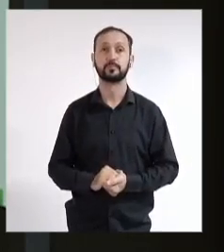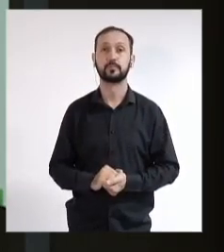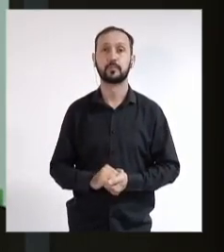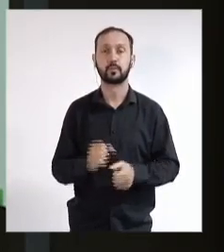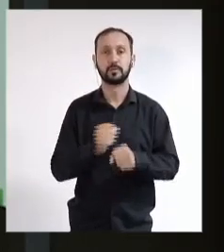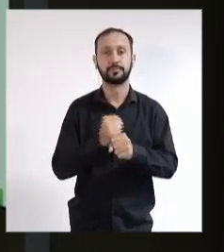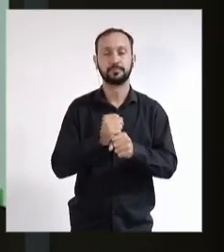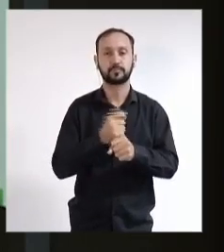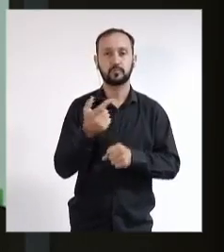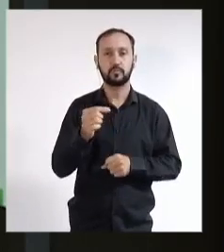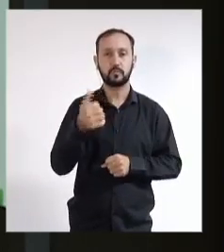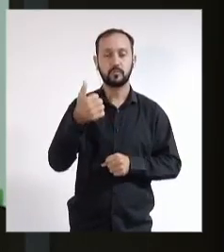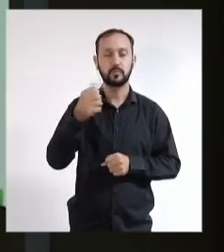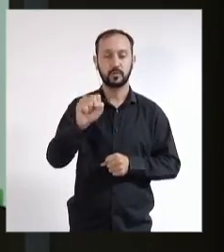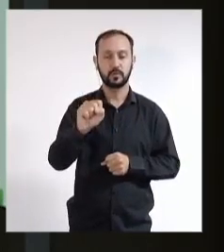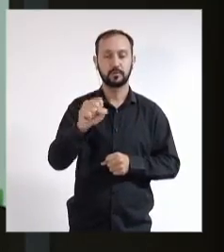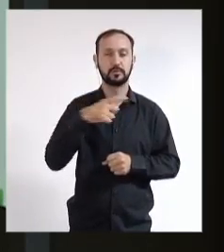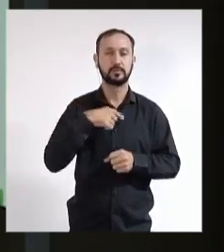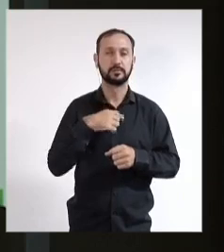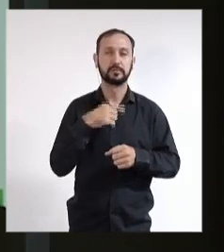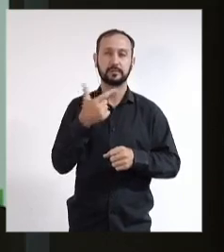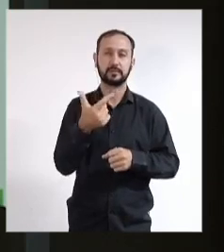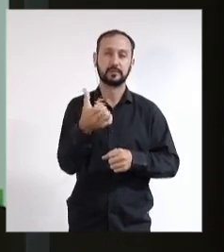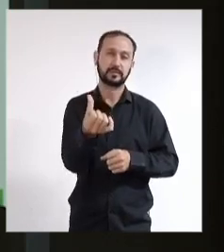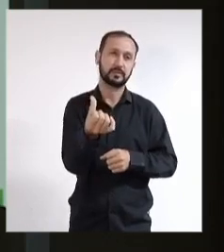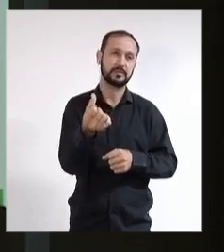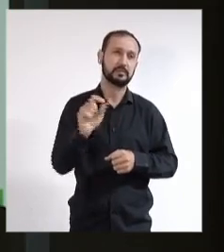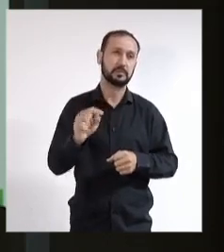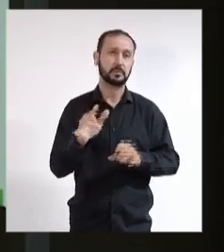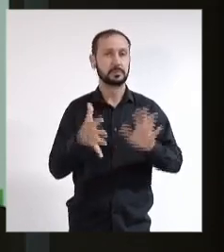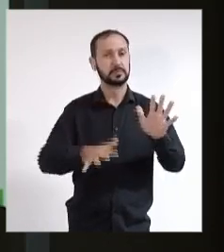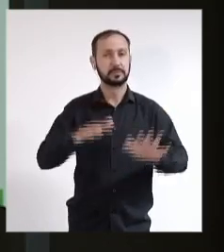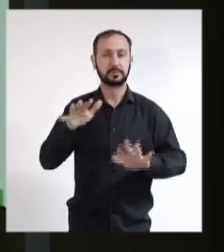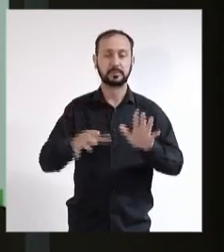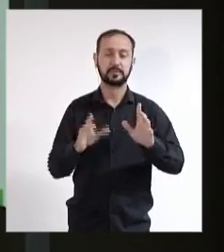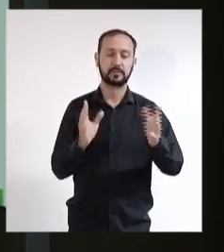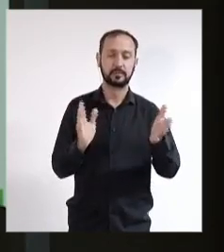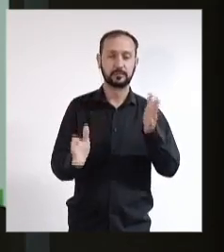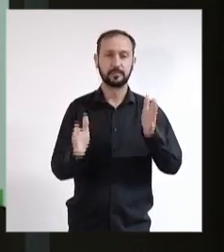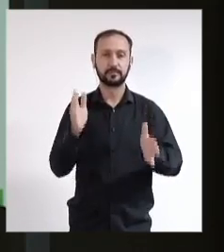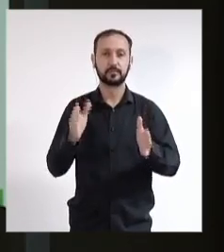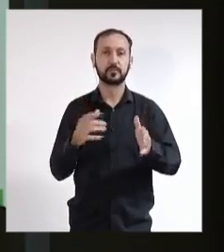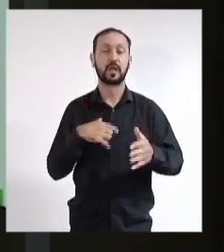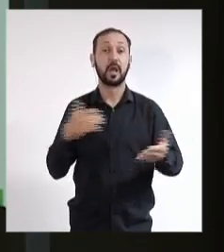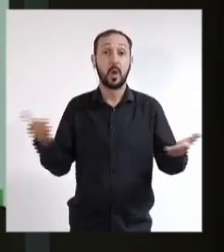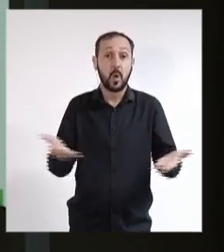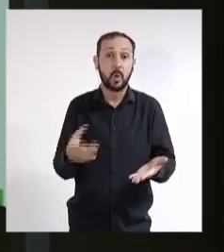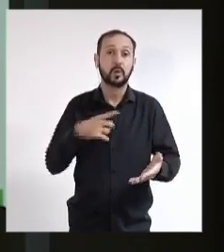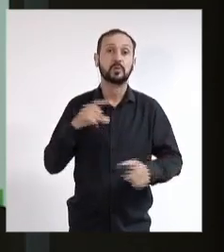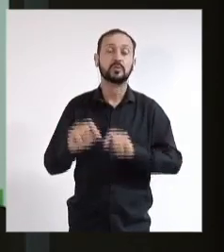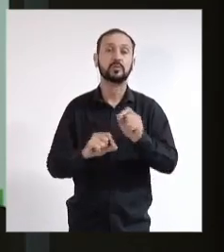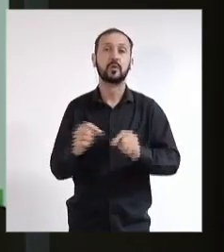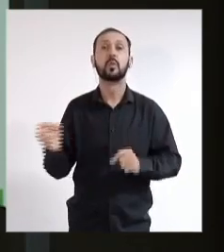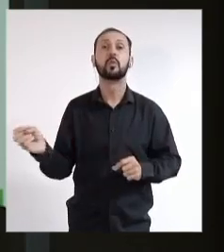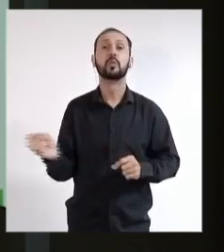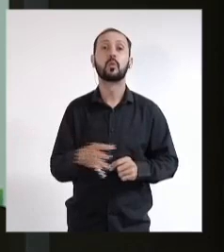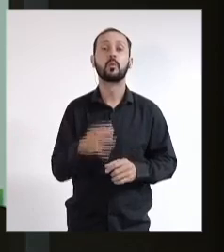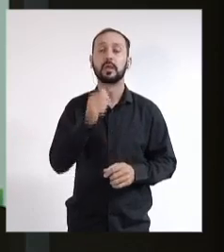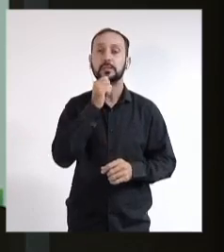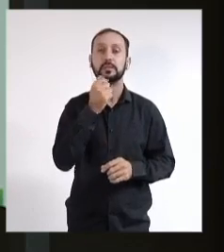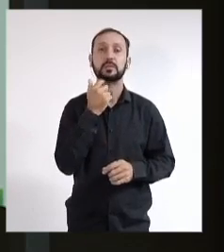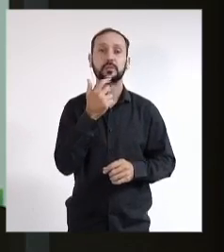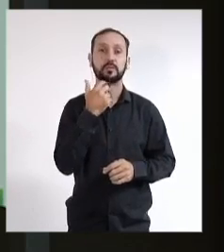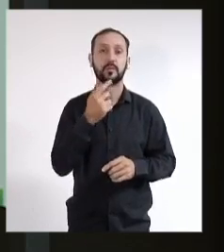2018 126 teve uma variação aqui mas ele fica por aqui né até agora nós não conseguimos atualizar de uma maneira mais efetiva